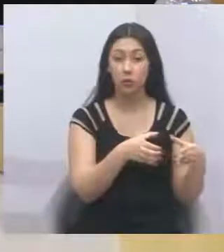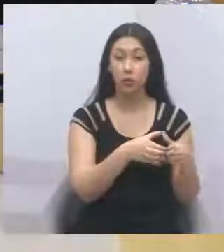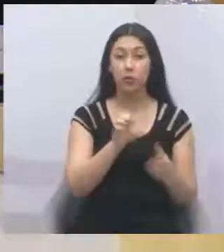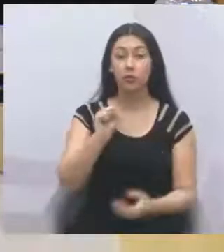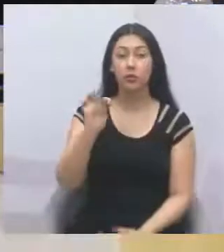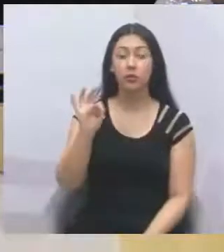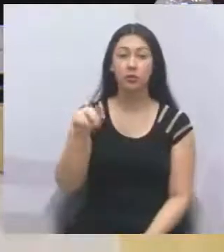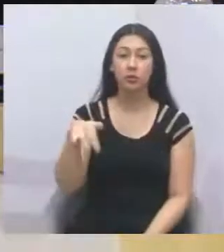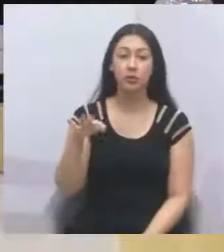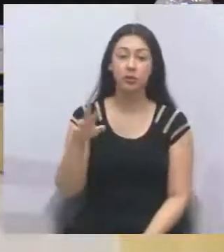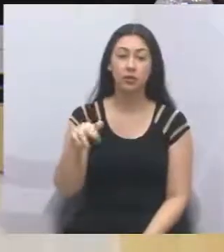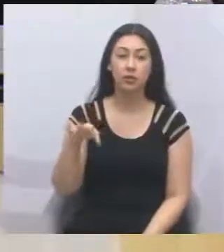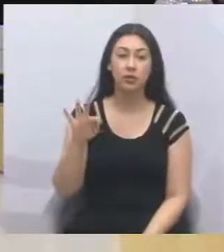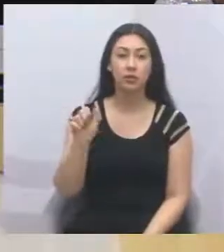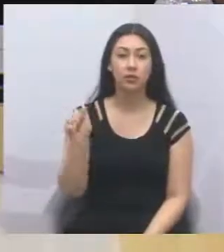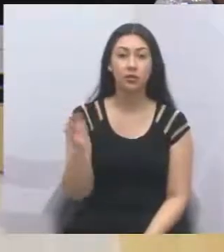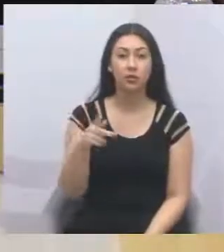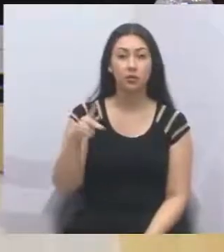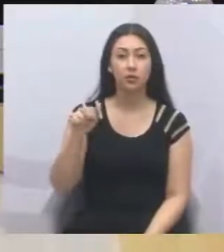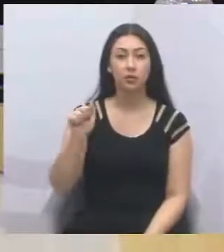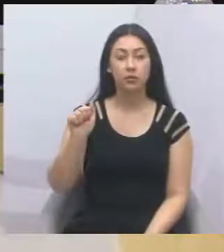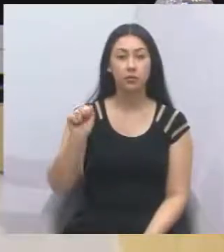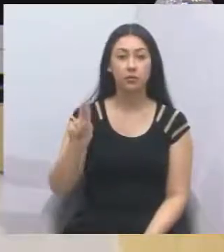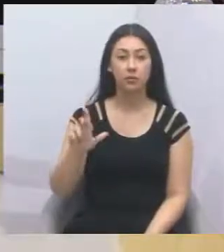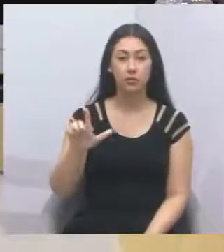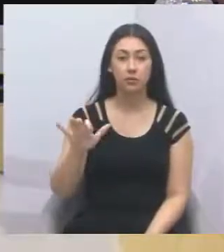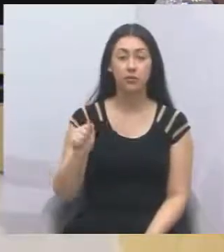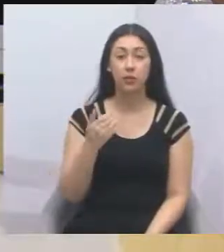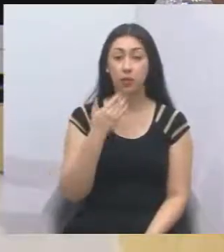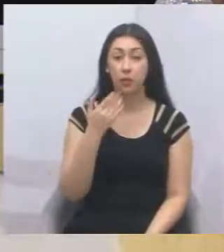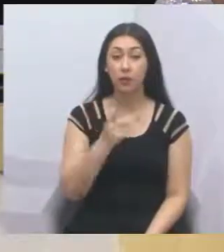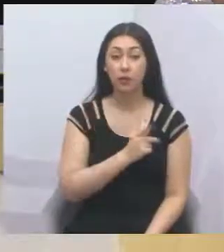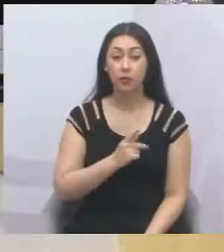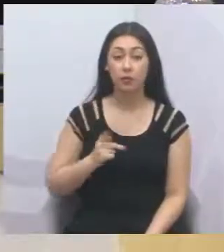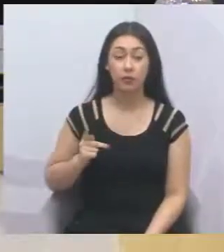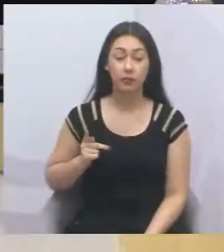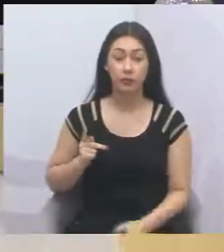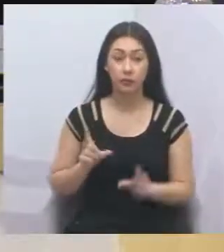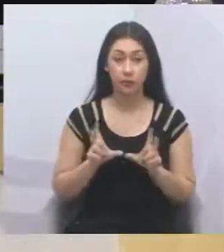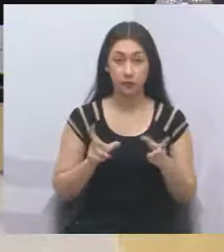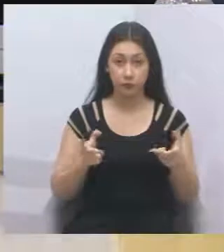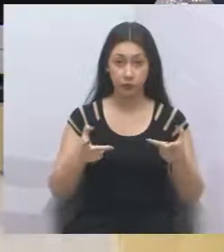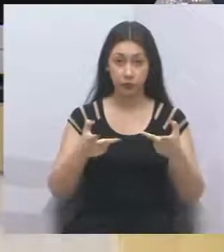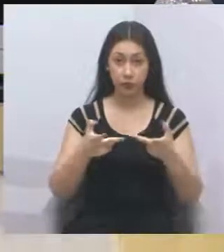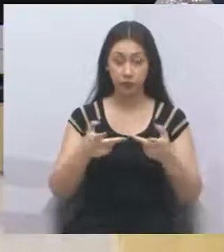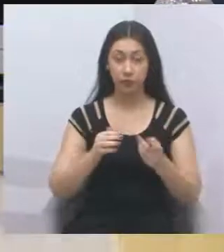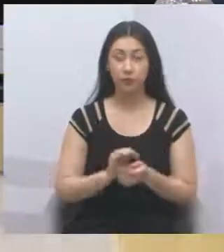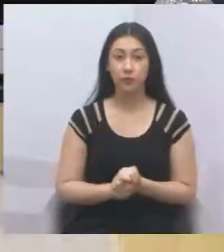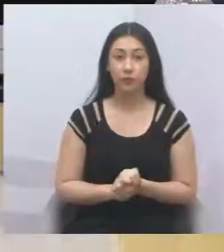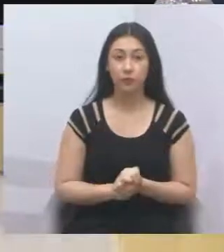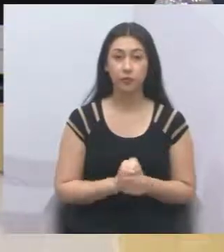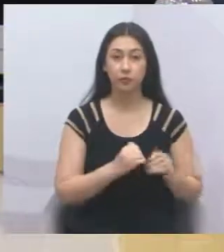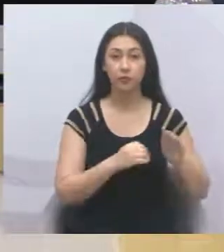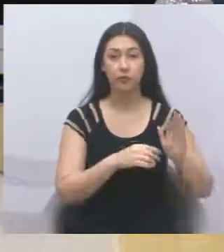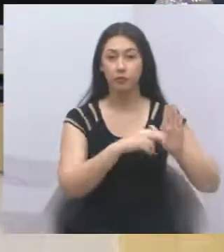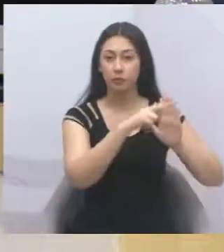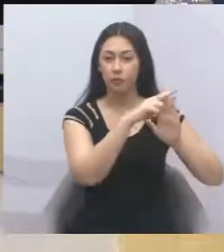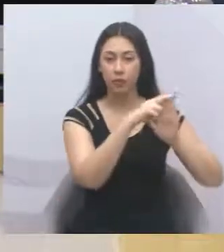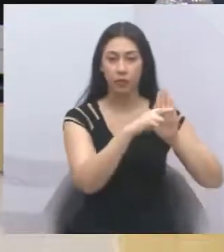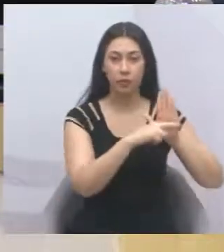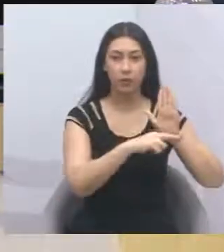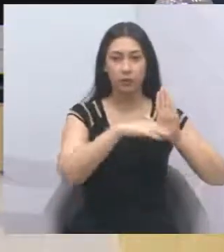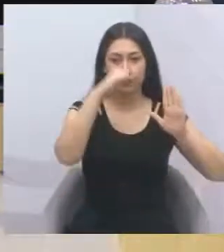Santa Paula. Requeremos ao excelentíssimo senhor presidente dessa Casa, ouvido e aprovado pelo